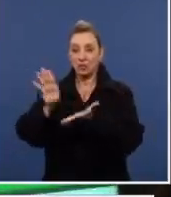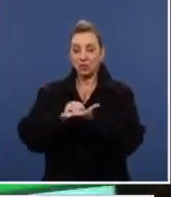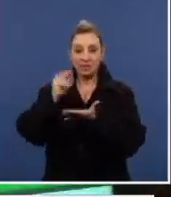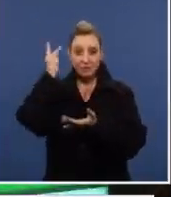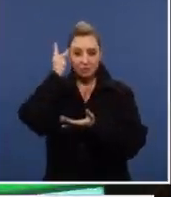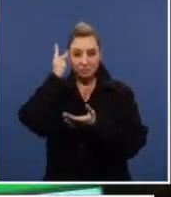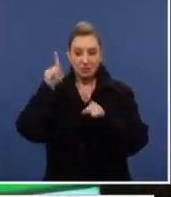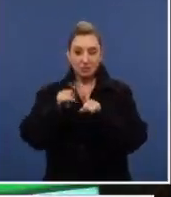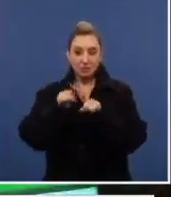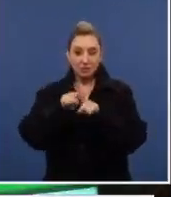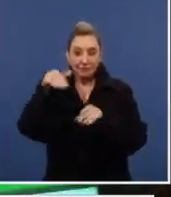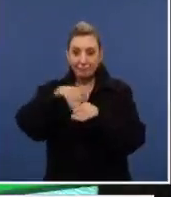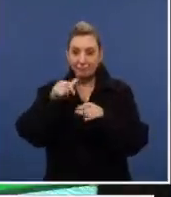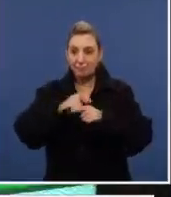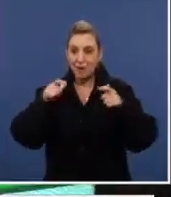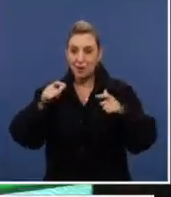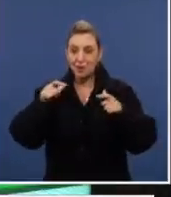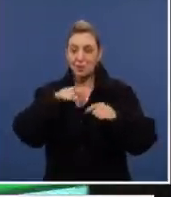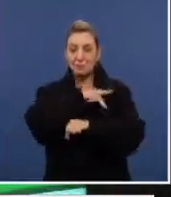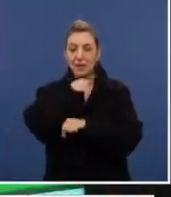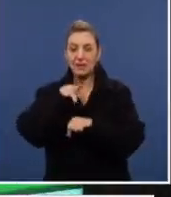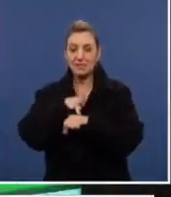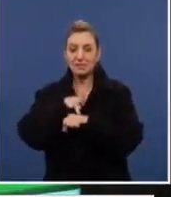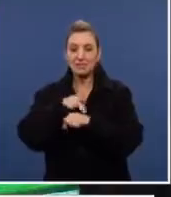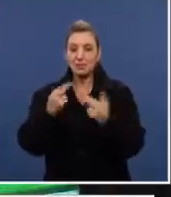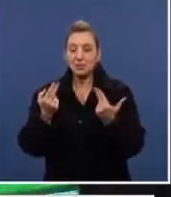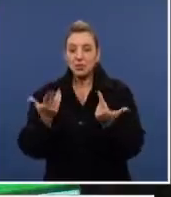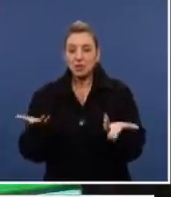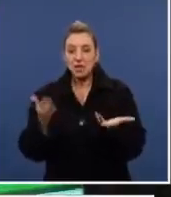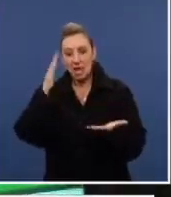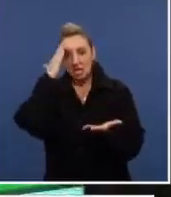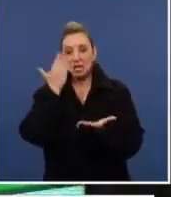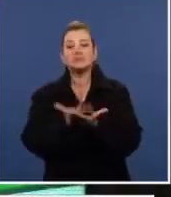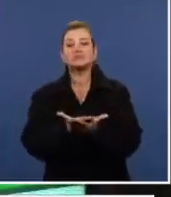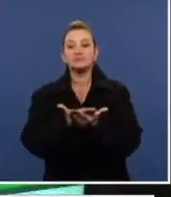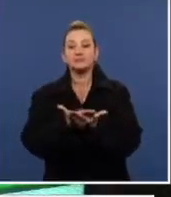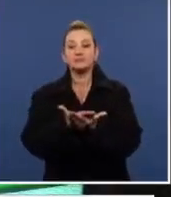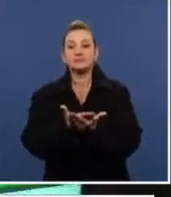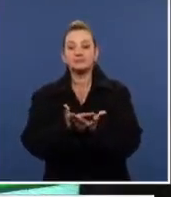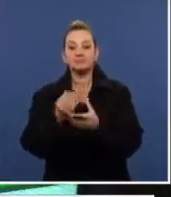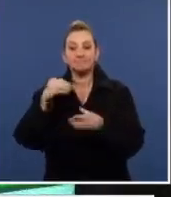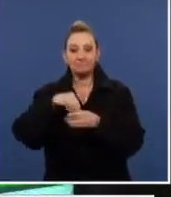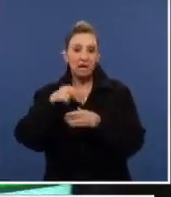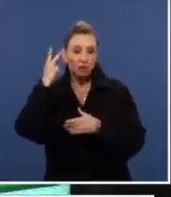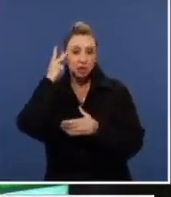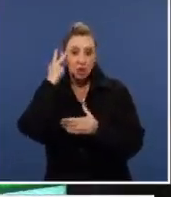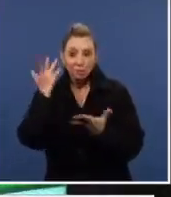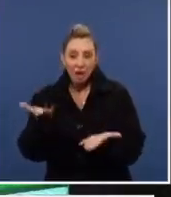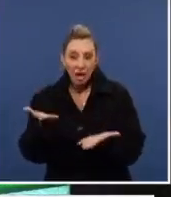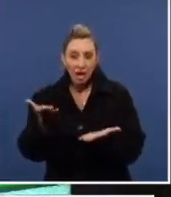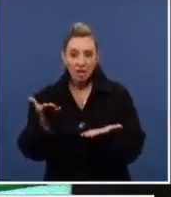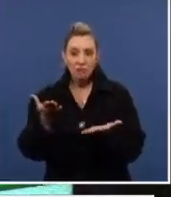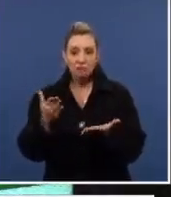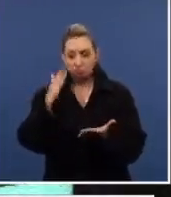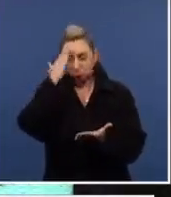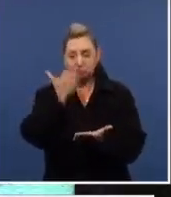maior colégio eleitoral, não tem como ser diferente disso. Então, eu acredito que está caminhando dentro de uma normalidade, dentro do